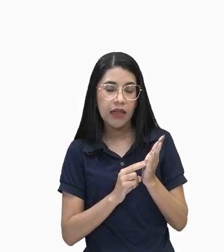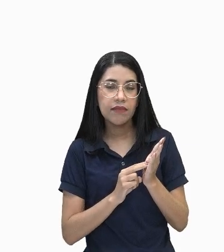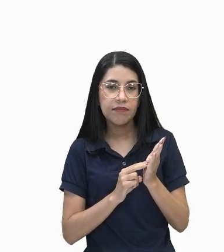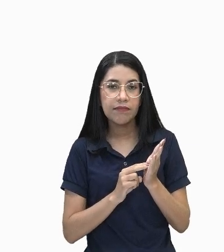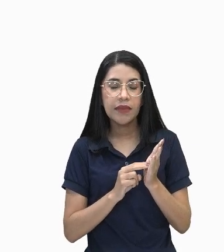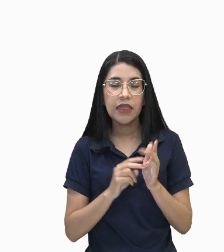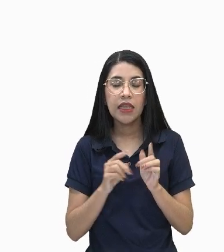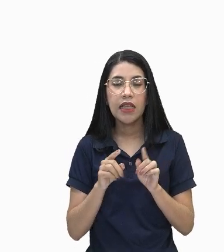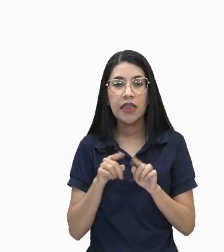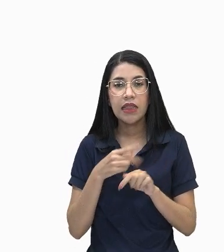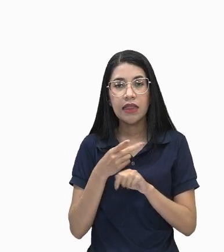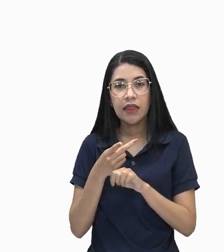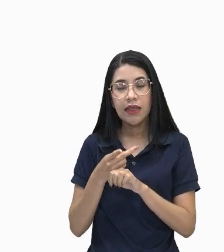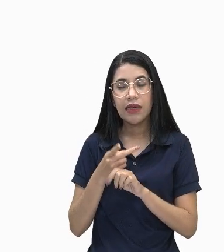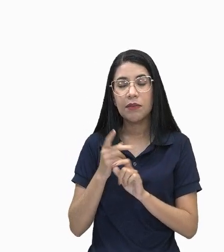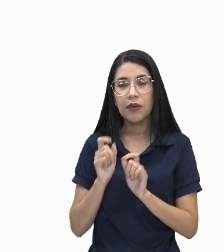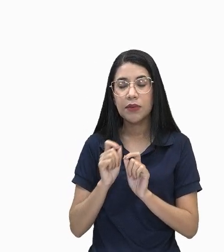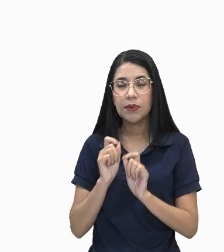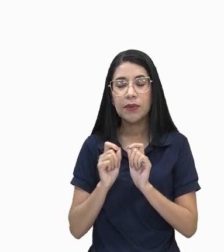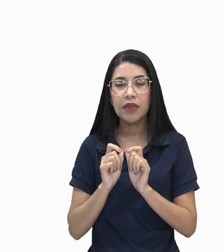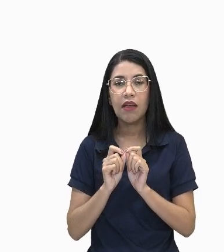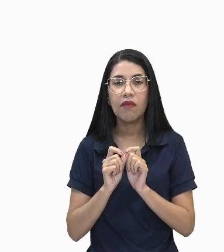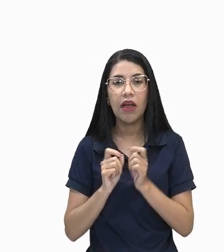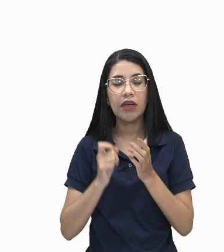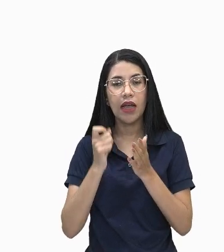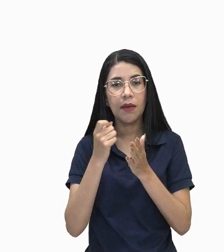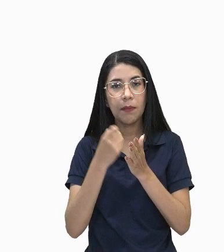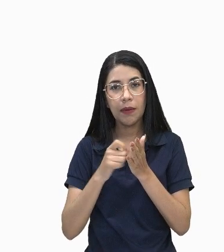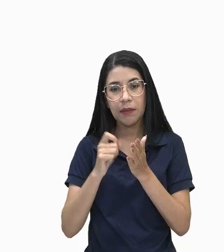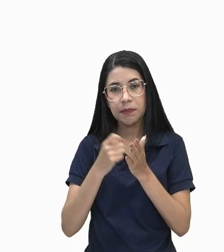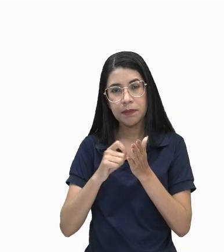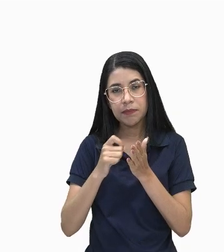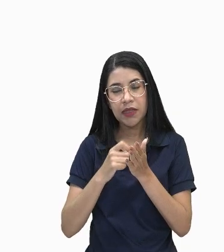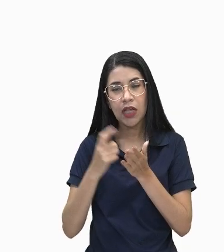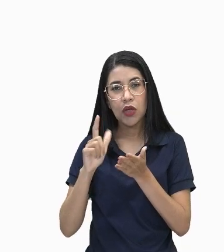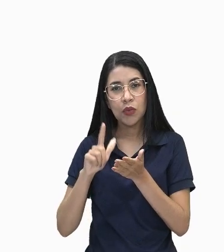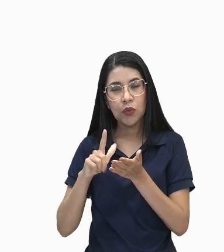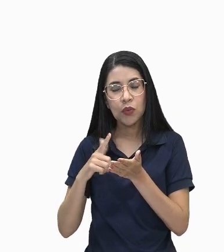resenhar, e você vai anotar